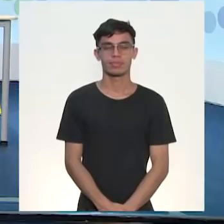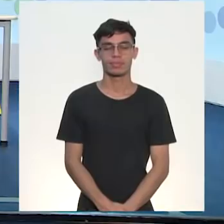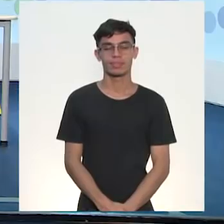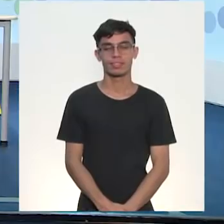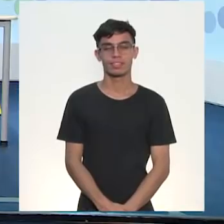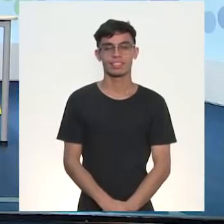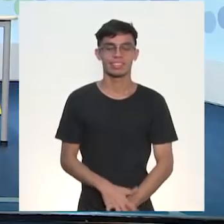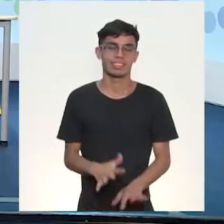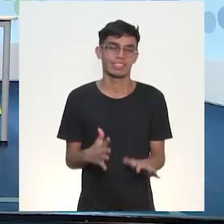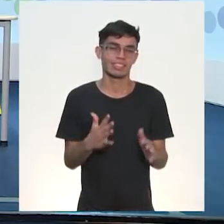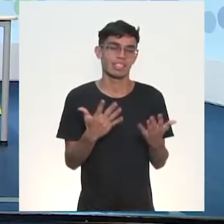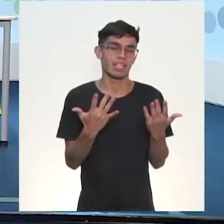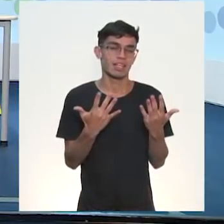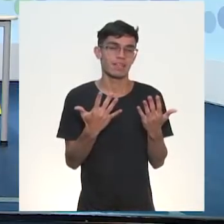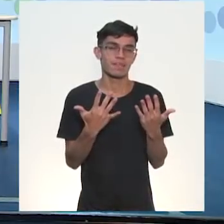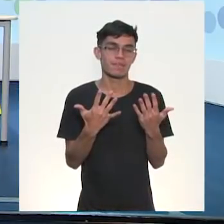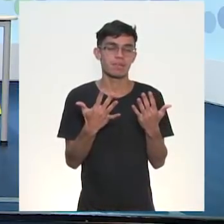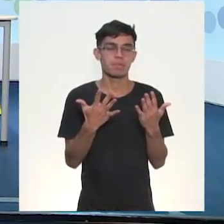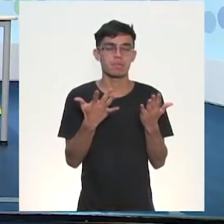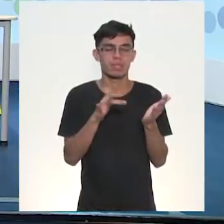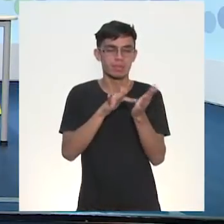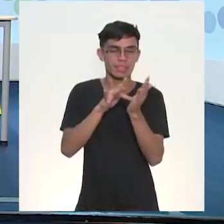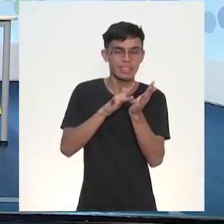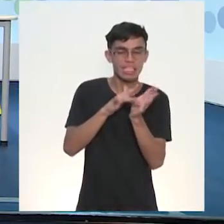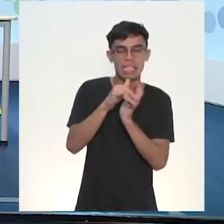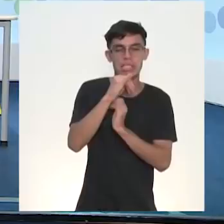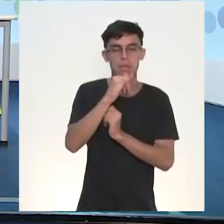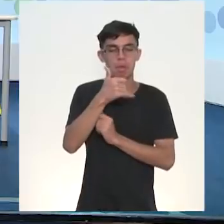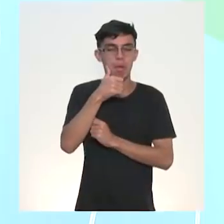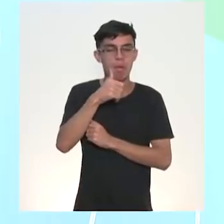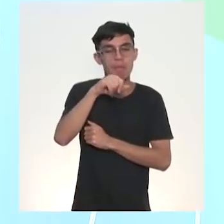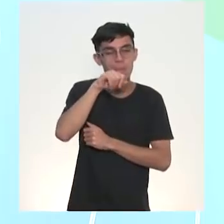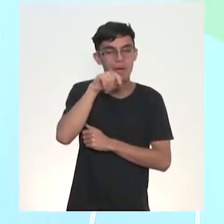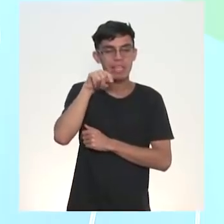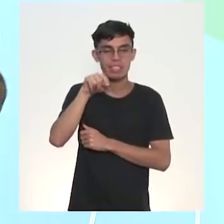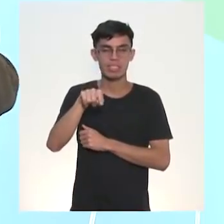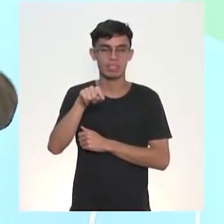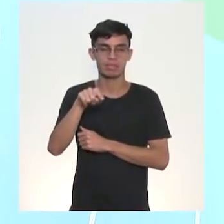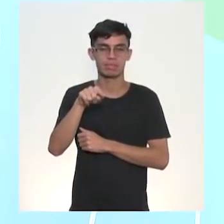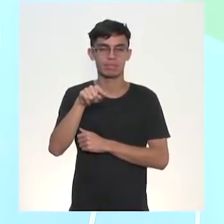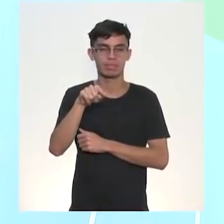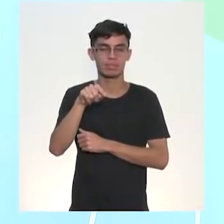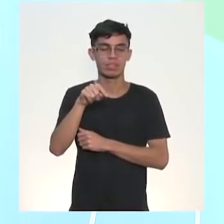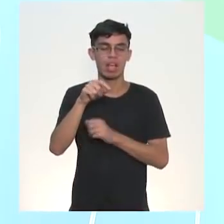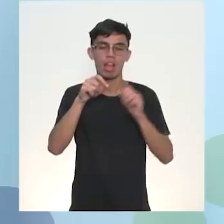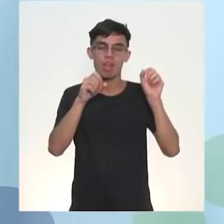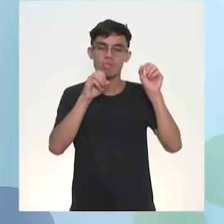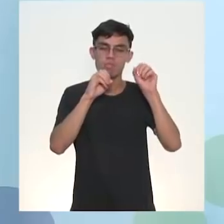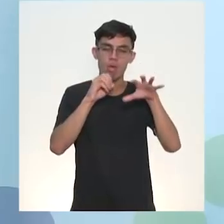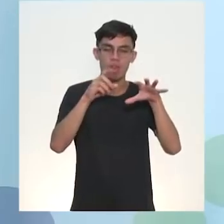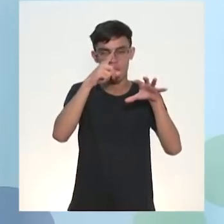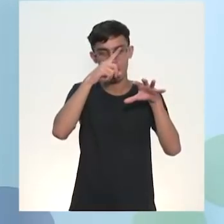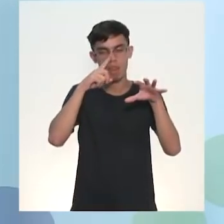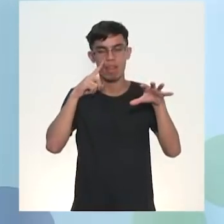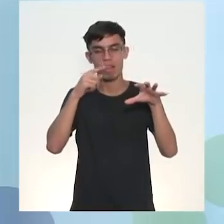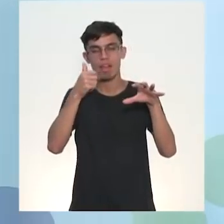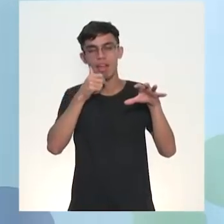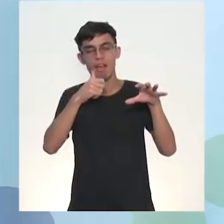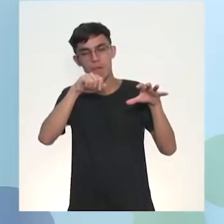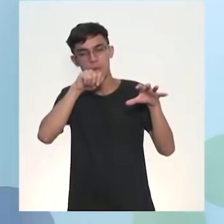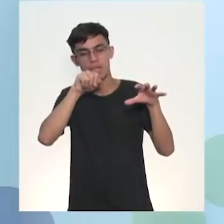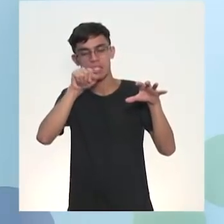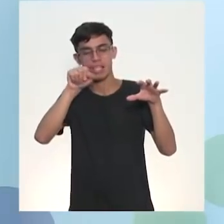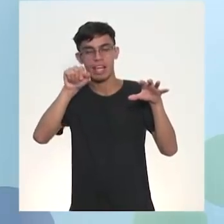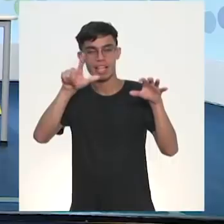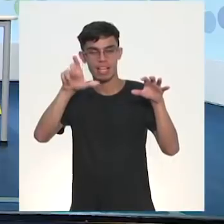mãe dessa fluorescente é a incandescente, né? E a fluorescente é a mãe da LED. Sim, e o Fábio, Como ele assim, em é homenagem da